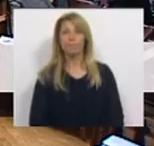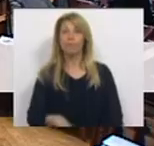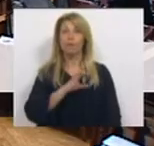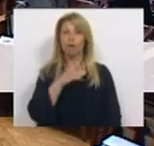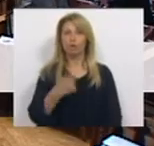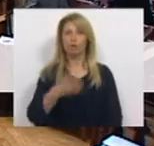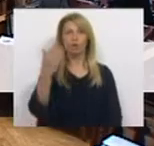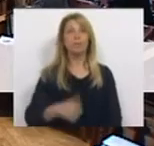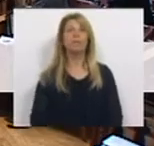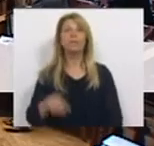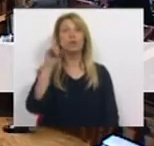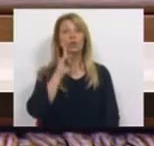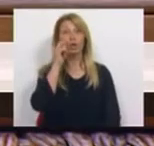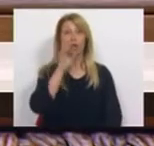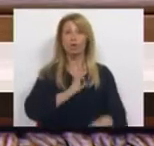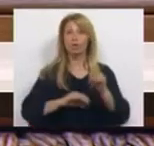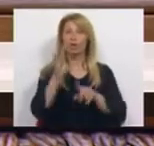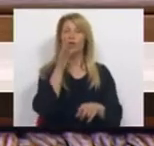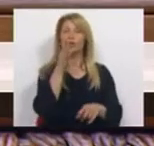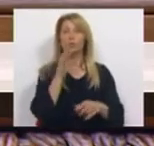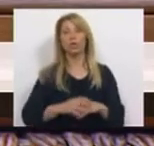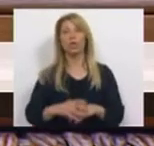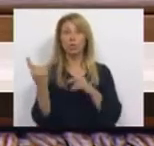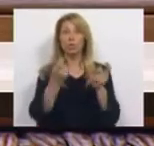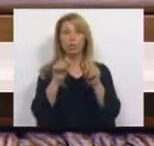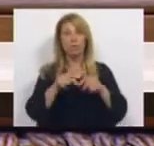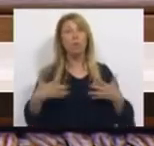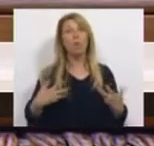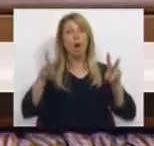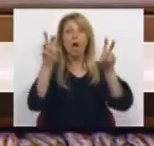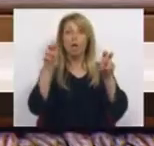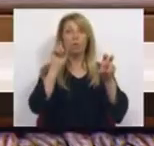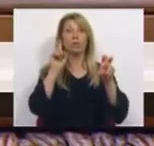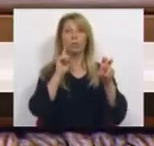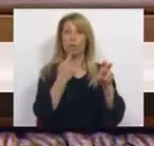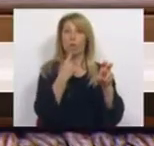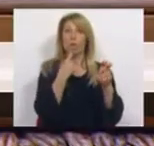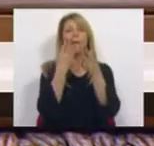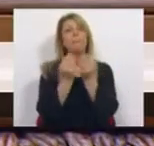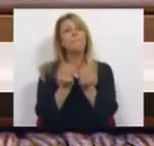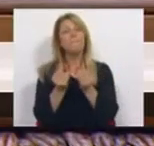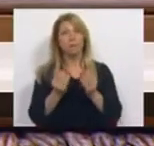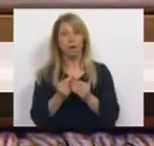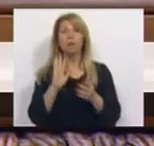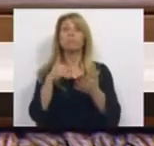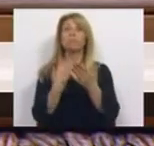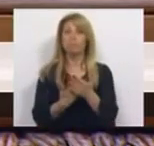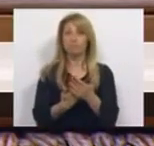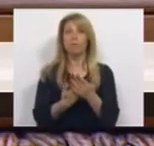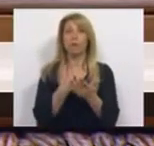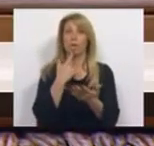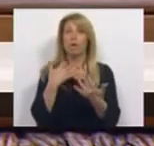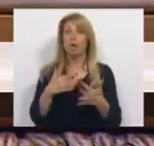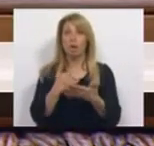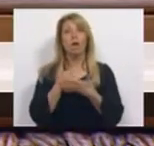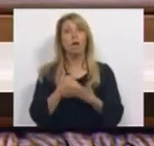Senhor Presidente, senhoras e senhores deputados, discutimos hoje um assunto da maior importância e uma matéria que tem contribuído de forma muito intensa